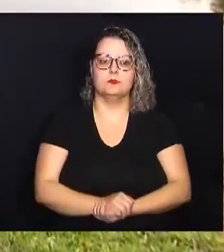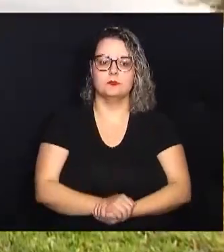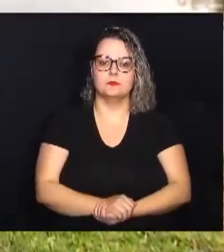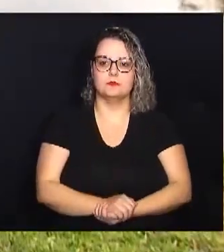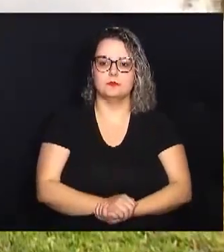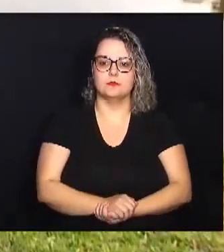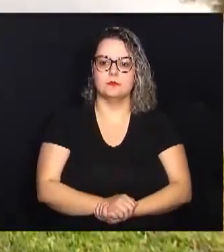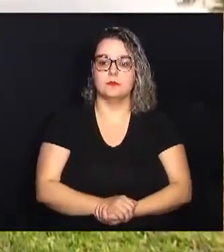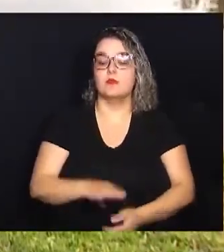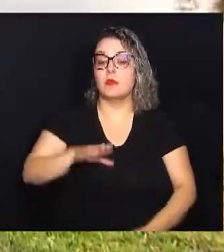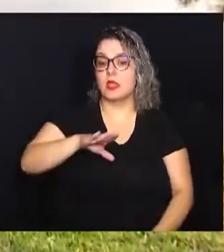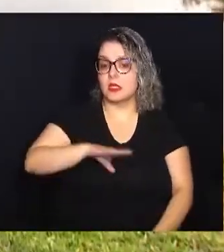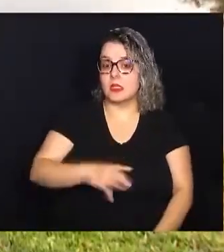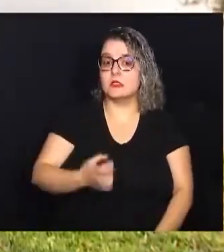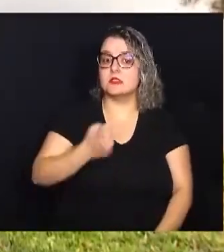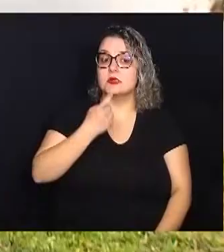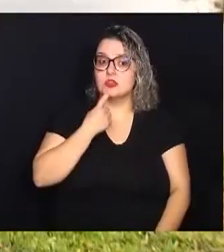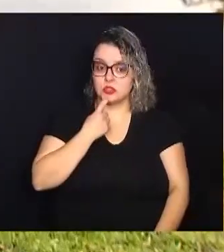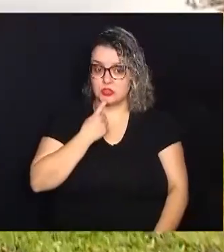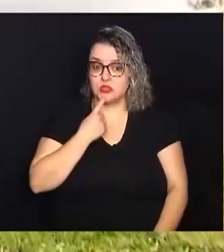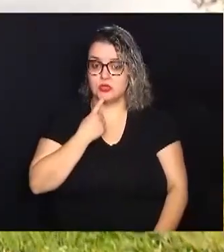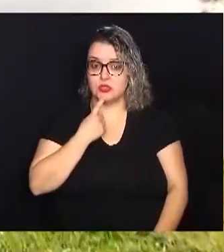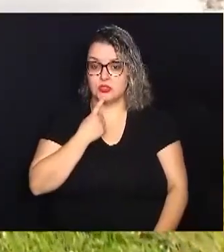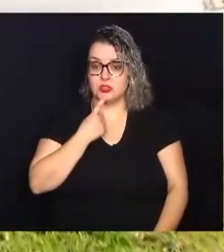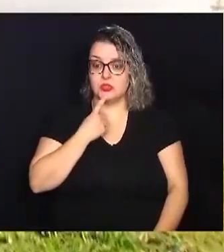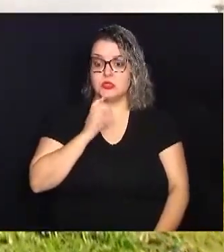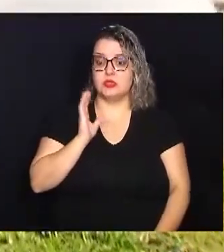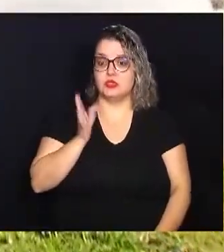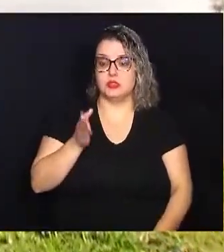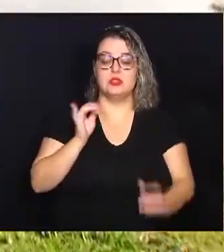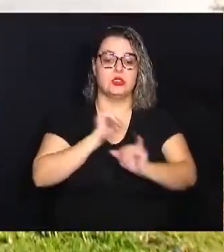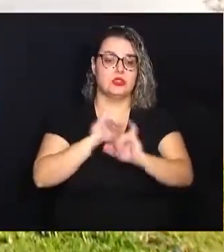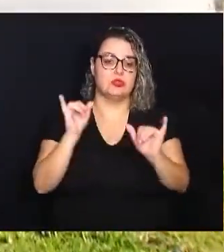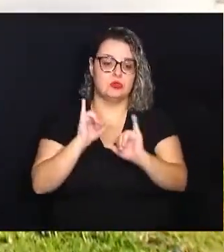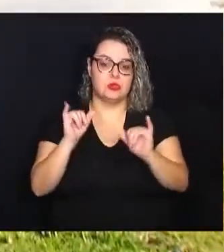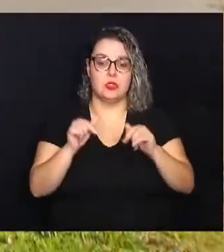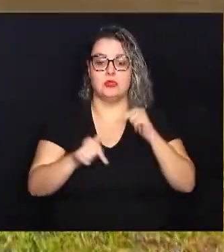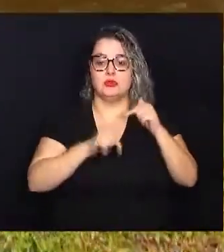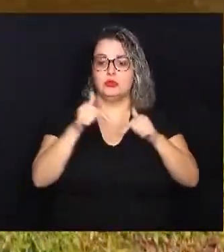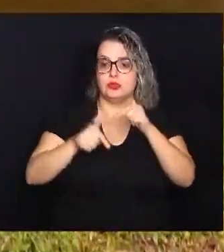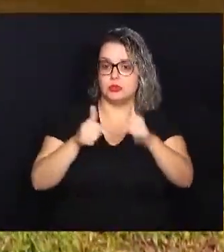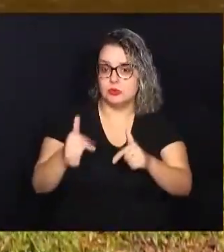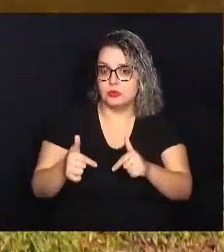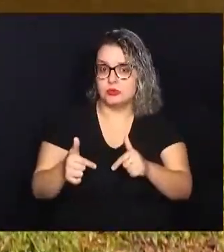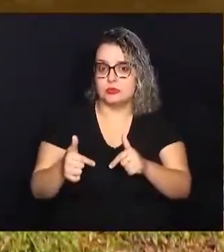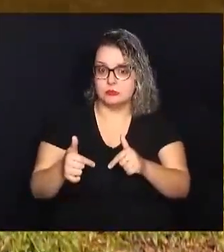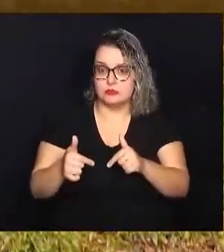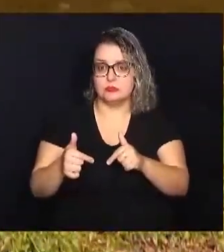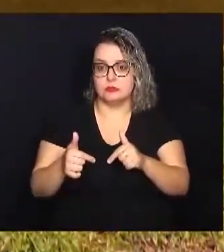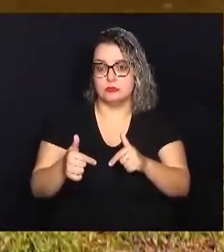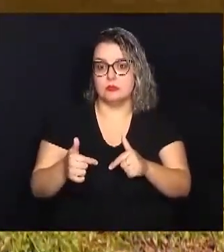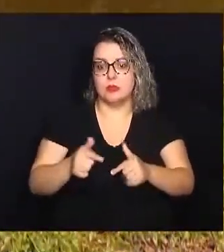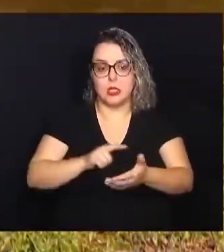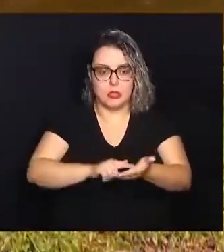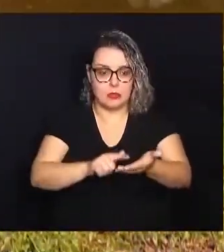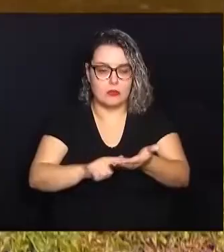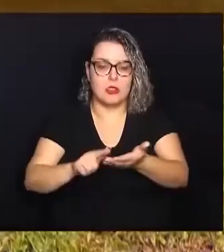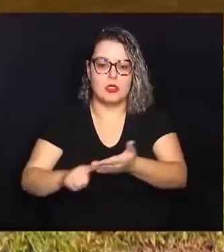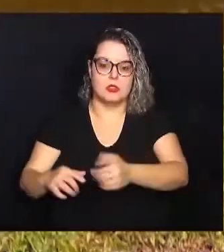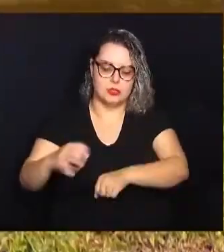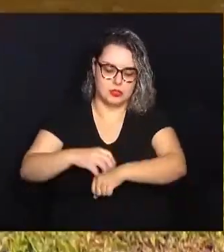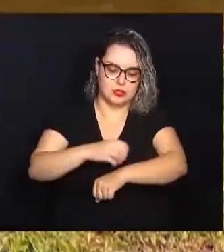No município de Campinas, a gente já vem divulgando e trabalhando como uma área endêmica para febre maculosa. A gente tem